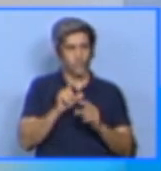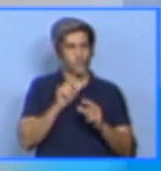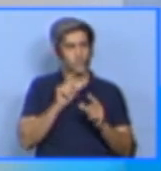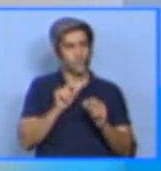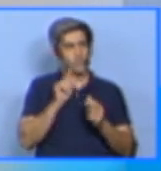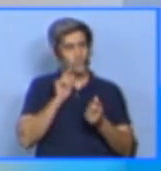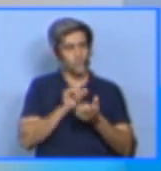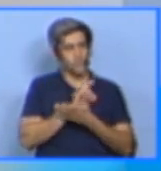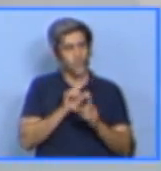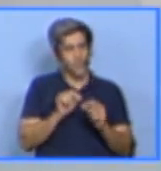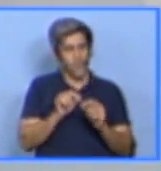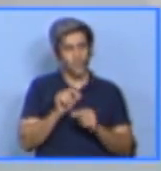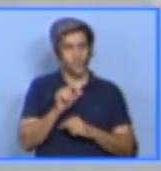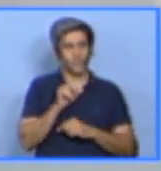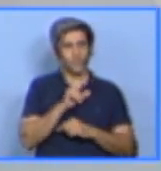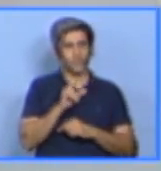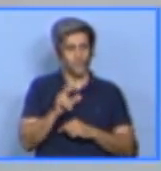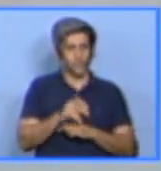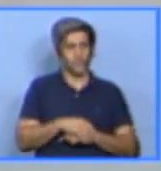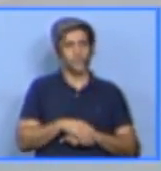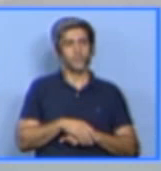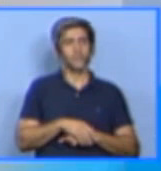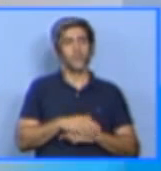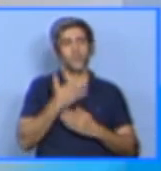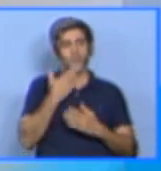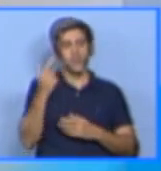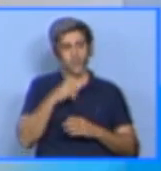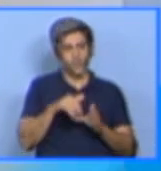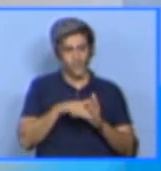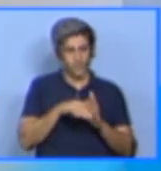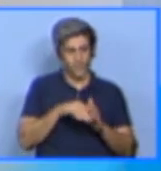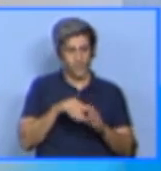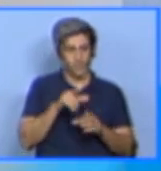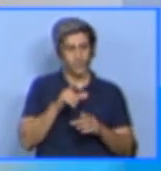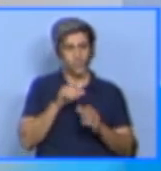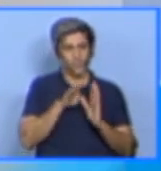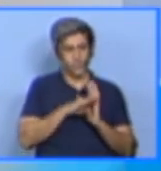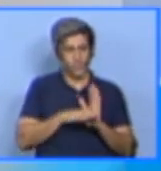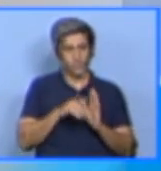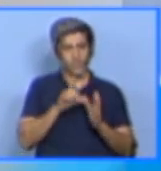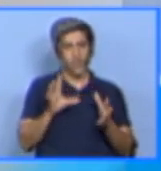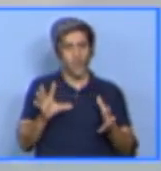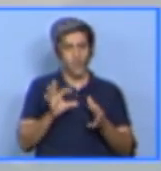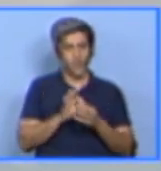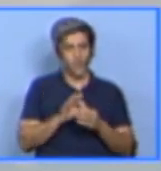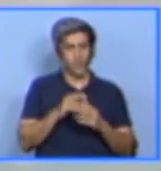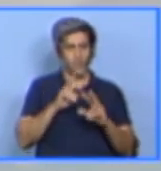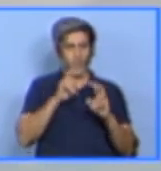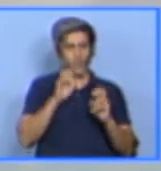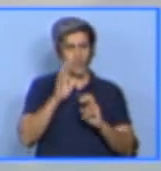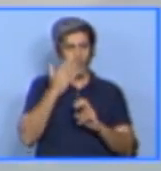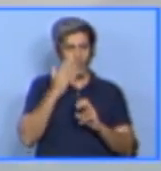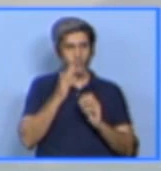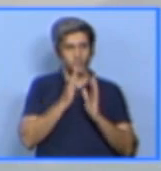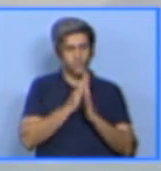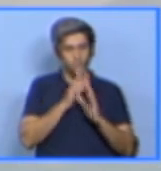boa tarde. Maravilha. Obrigado por estares neste programa. Esta ligação será, por certo, nestes dias o tema de